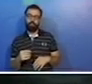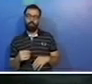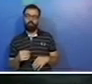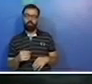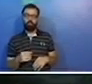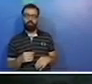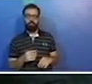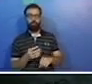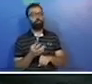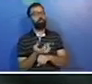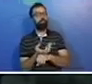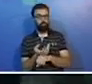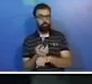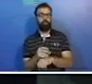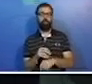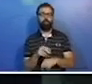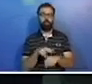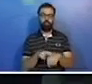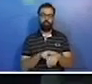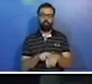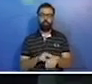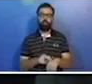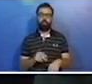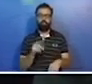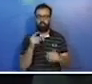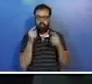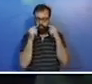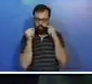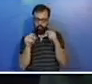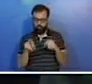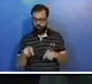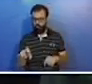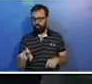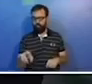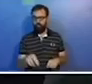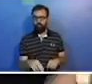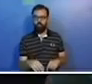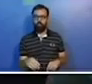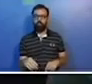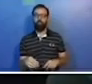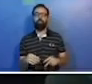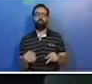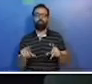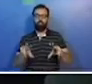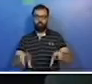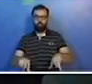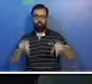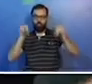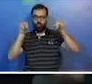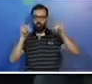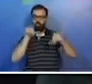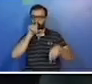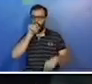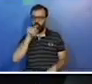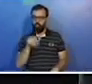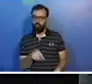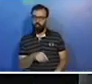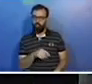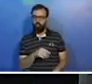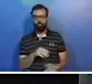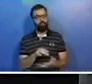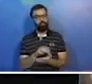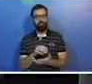5, pasto, rato, quem se alimentava do rato, gavião. E